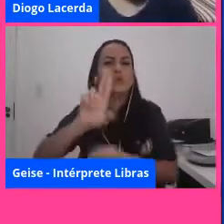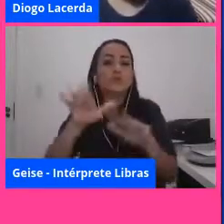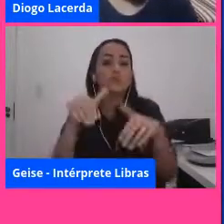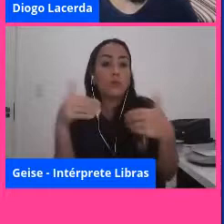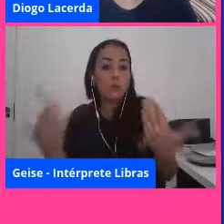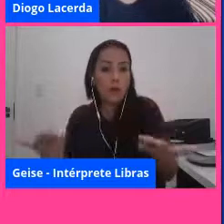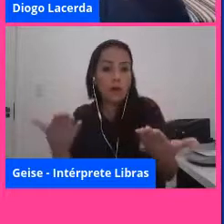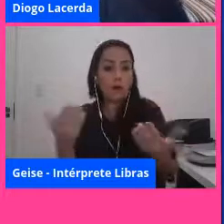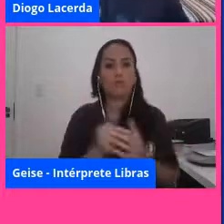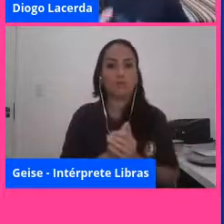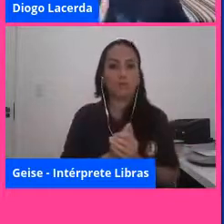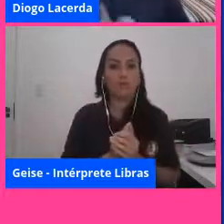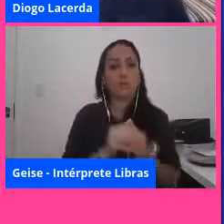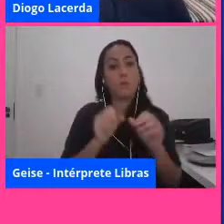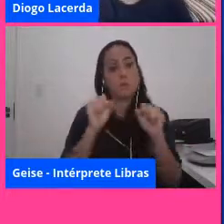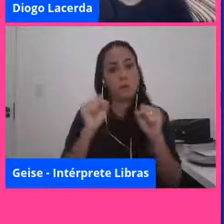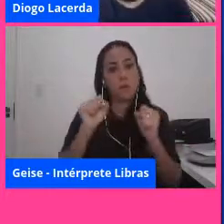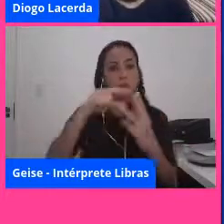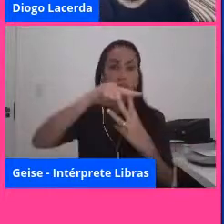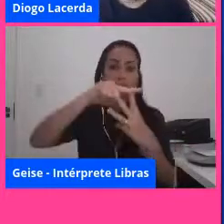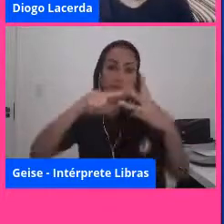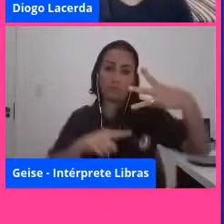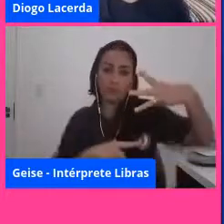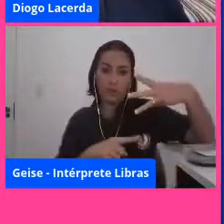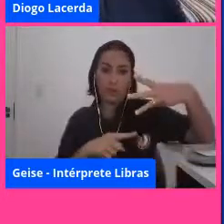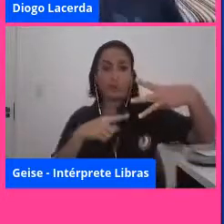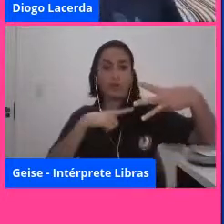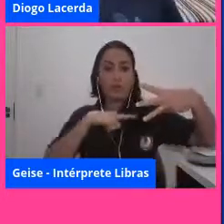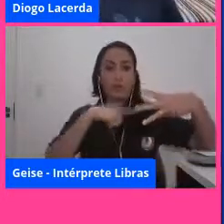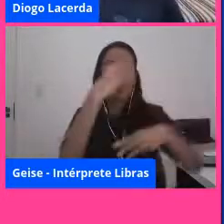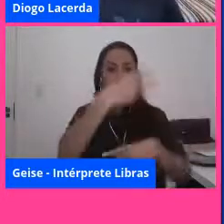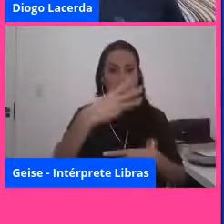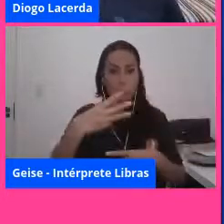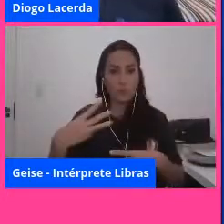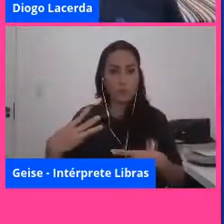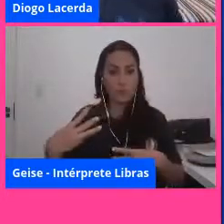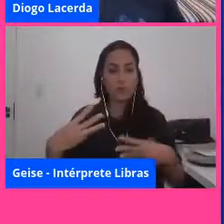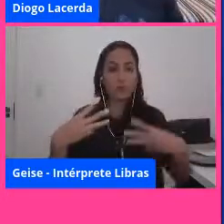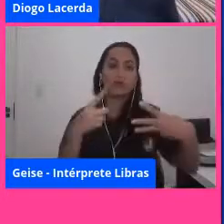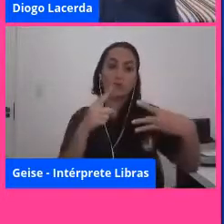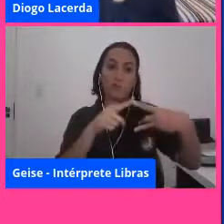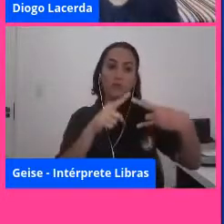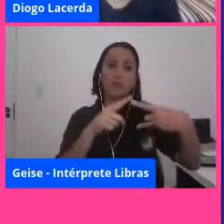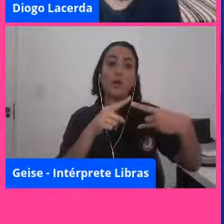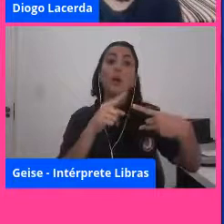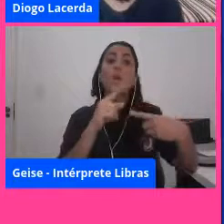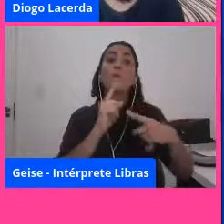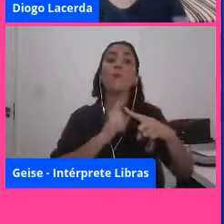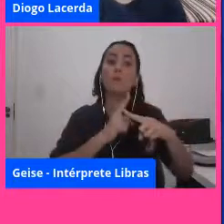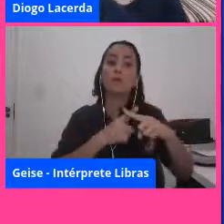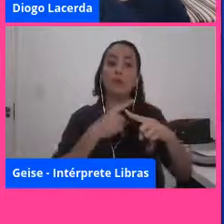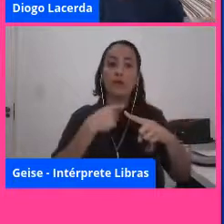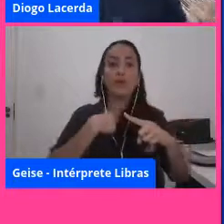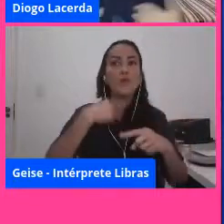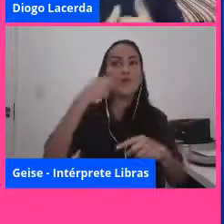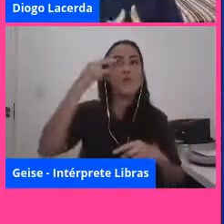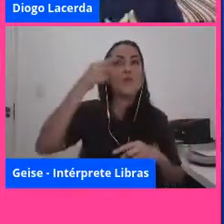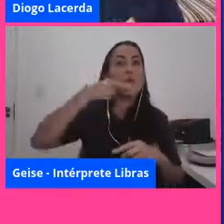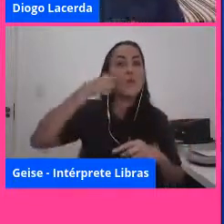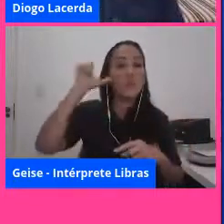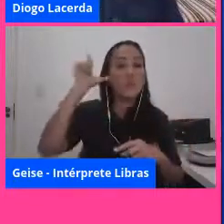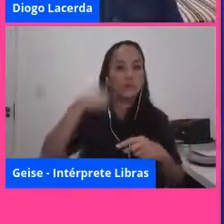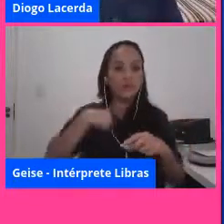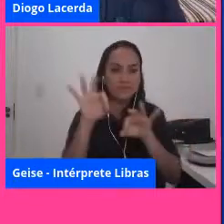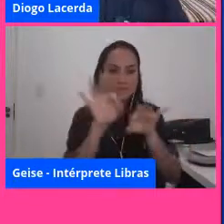instalado no seu computador. Tá marcado aqui o Windows, porque eu refiz ontem, né? Eu estava montando essa